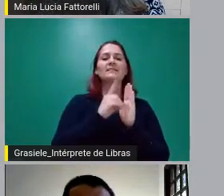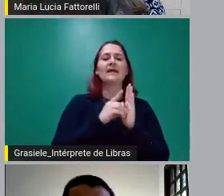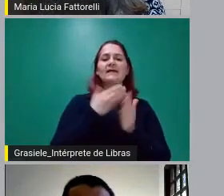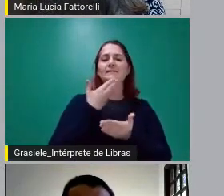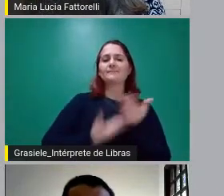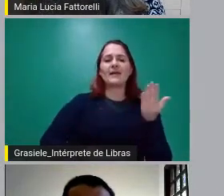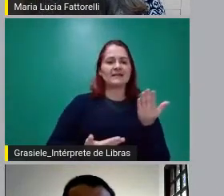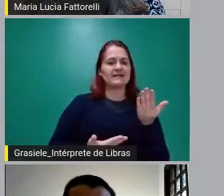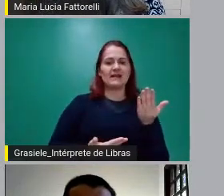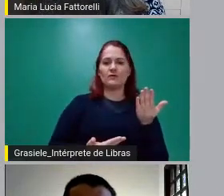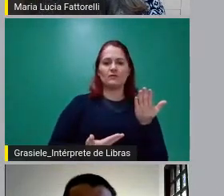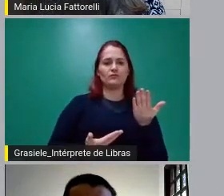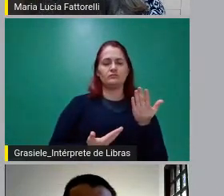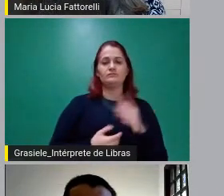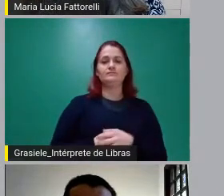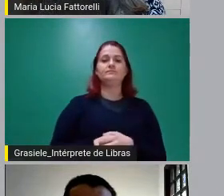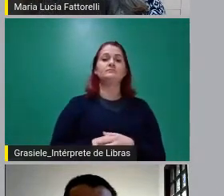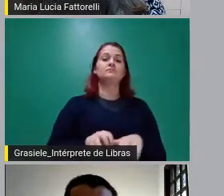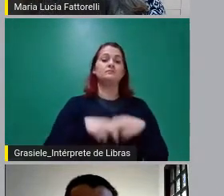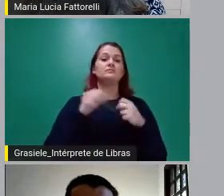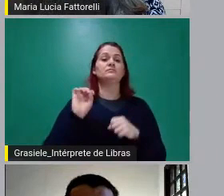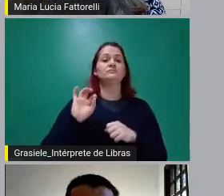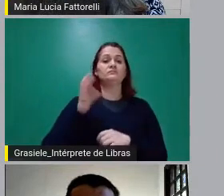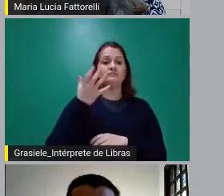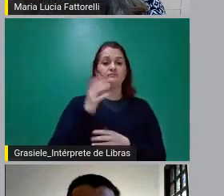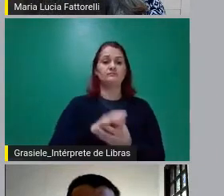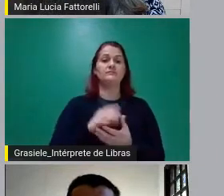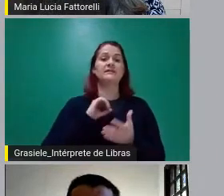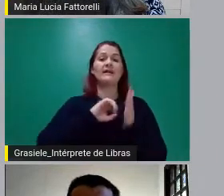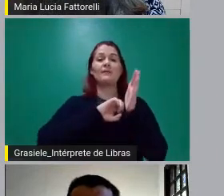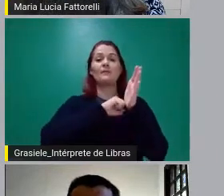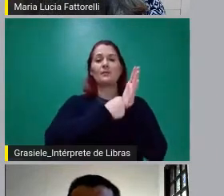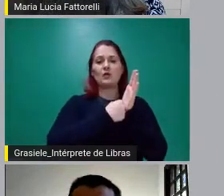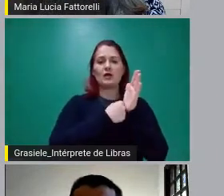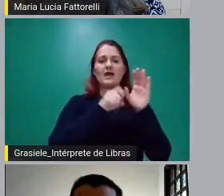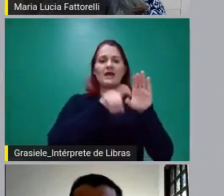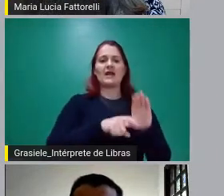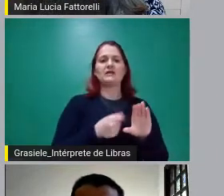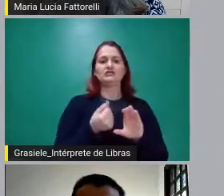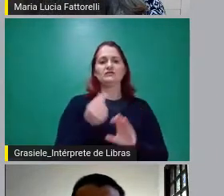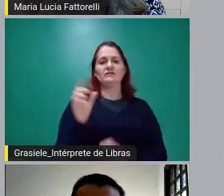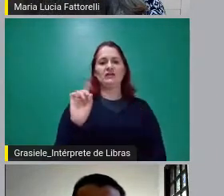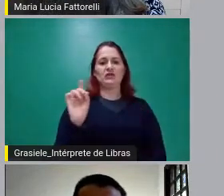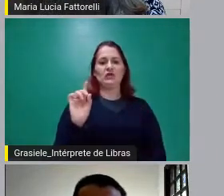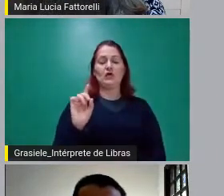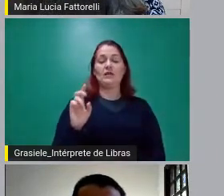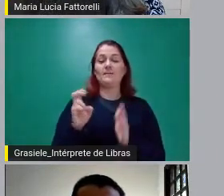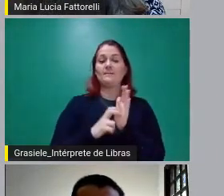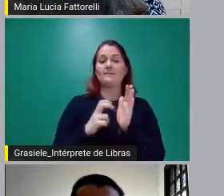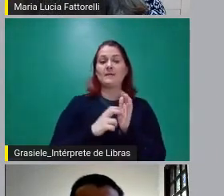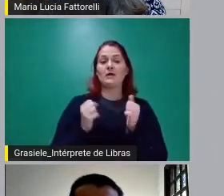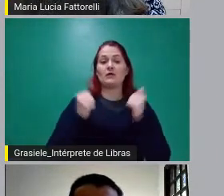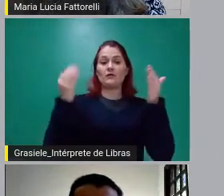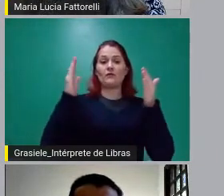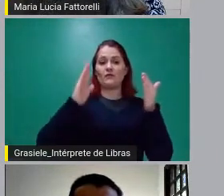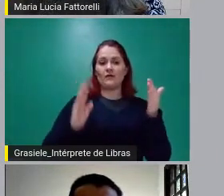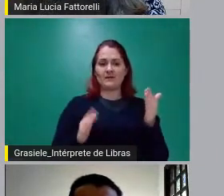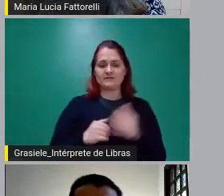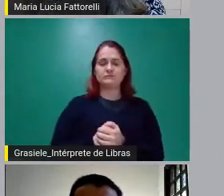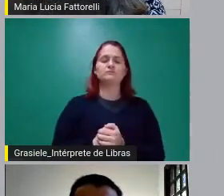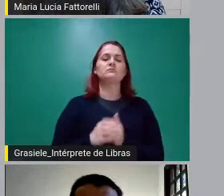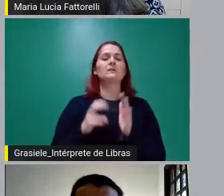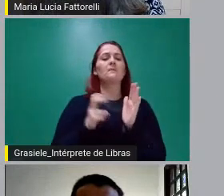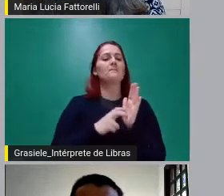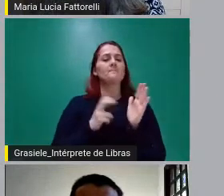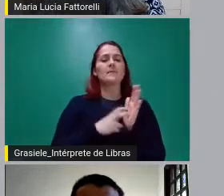um bloqueio de divisas em dólar no exterior pelos bancos privados internacionais, então os bancos se recusam a continuar